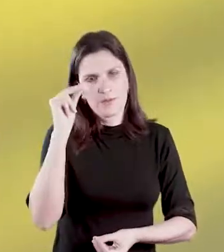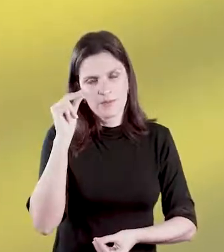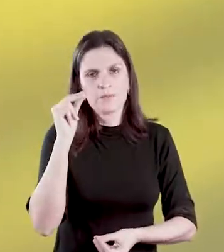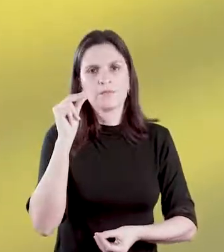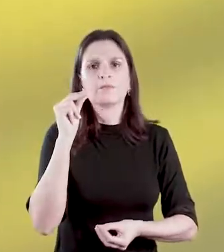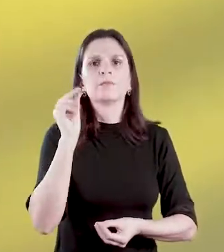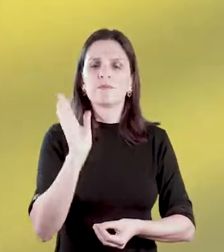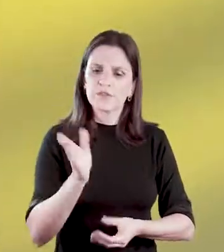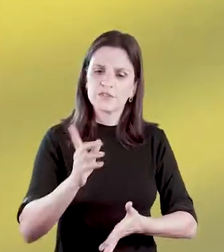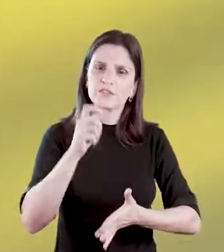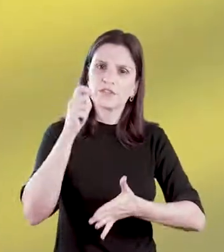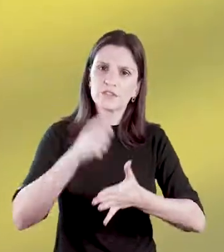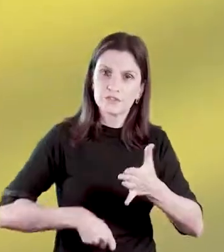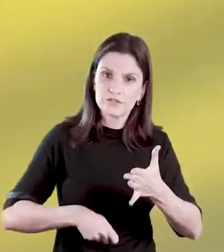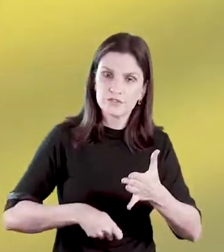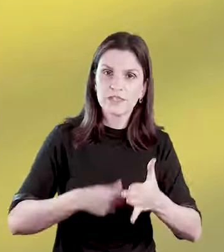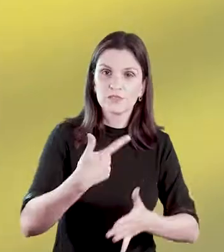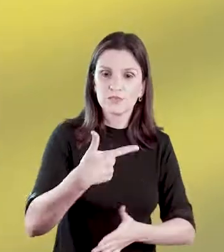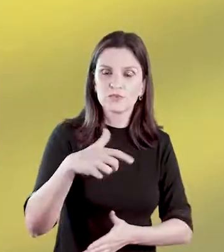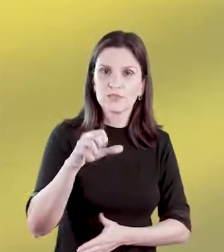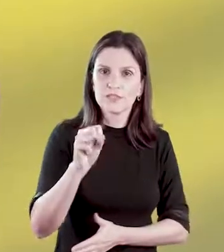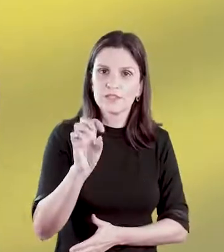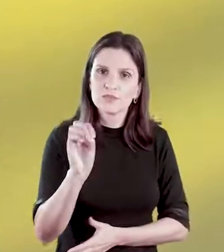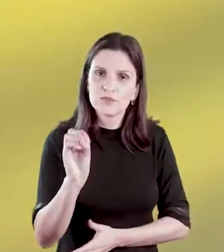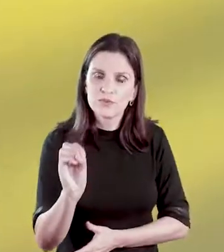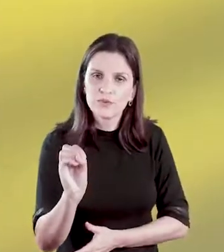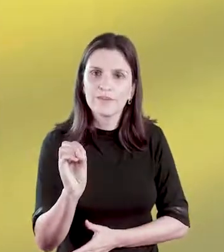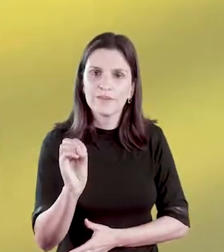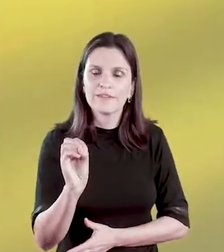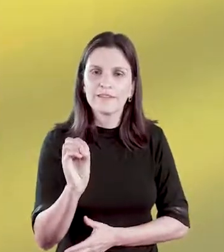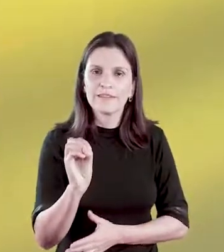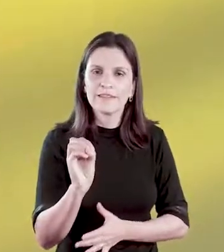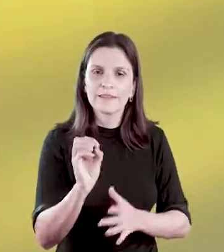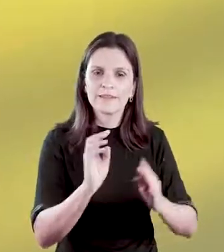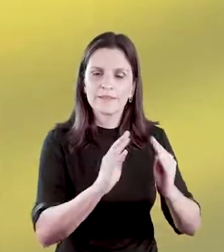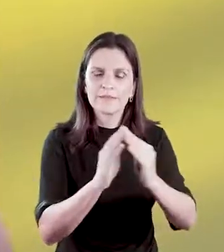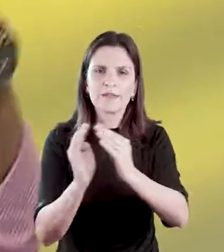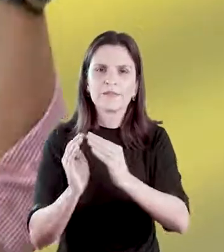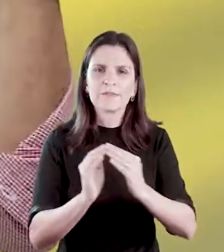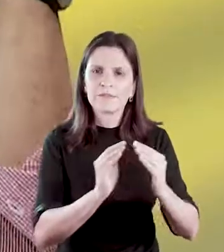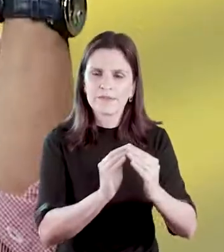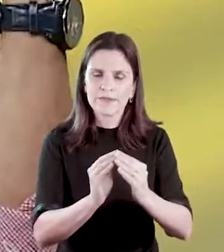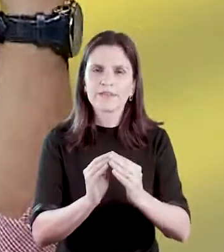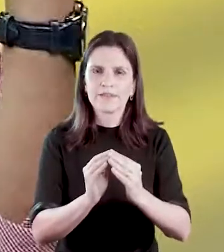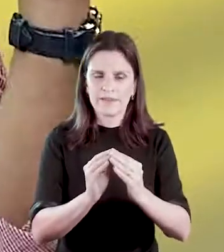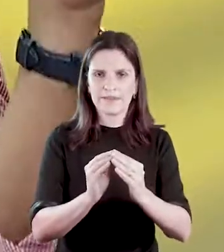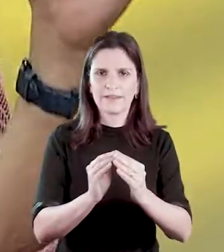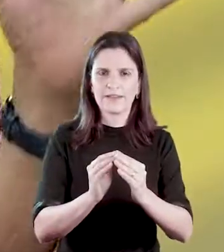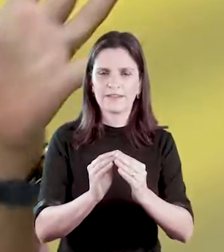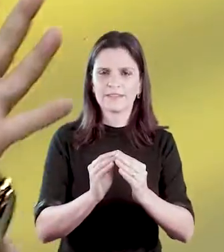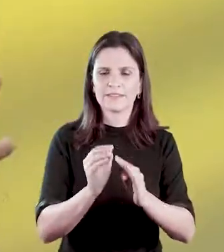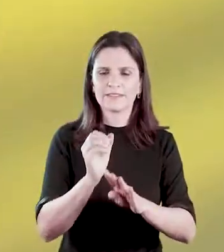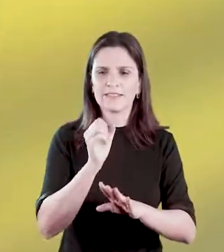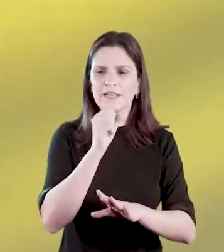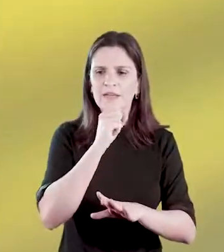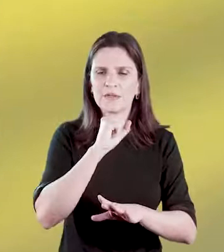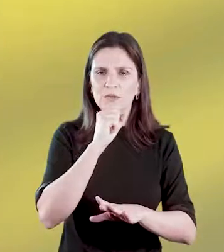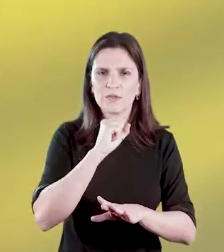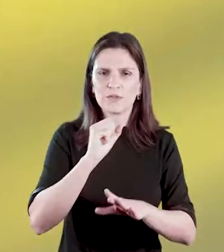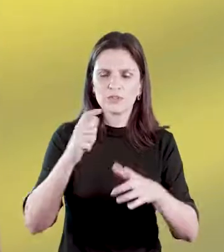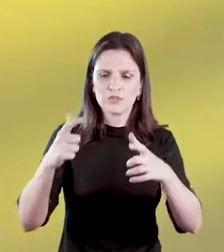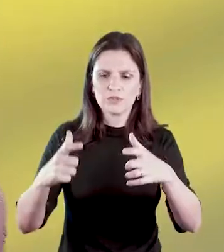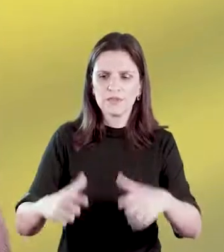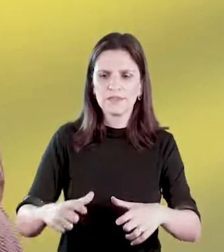vai ter um lugar é os primeiros 80 apartamento vai ser um lugar privilegiado ali no Horto a onde era o